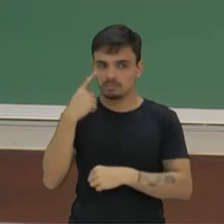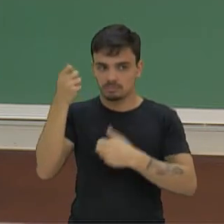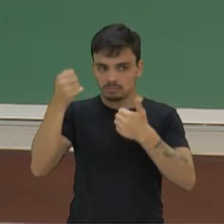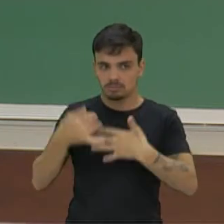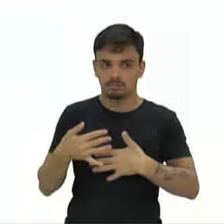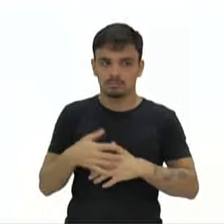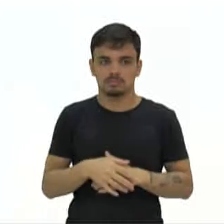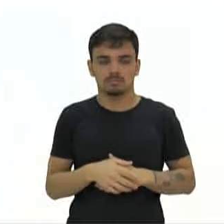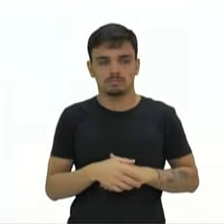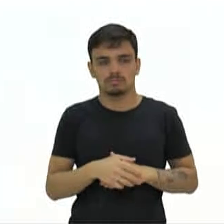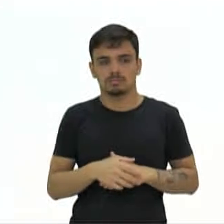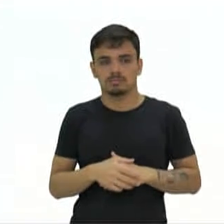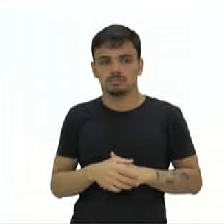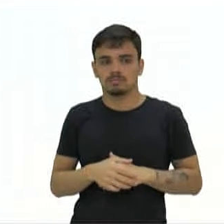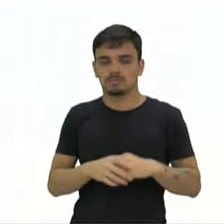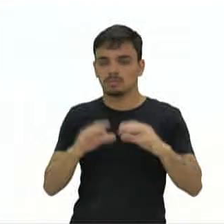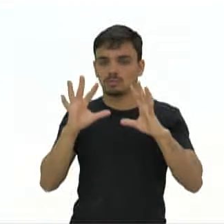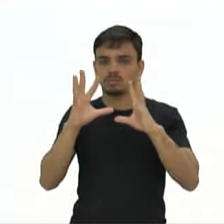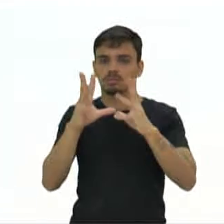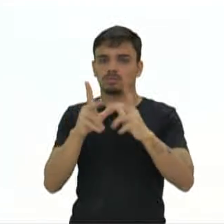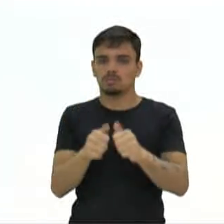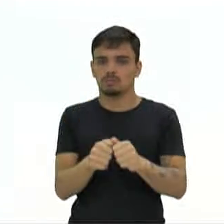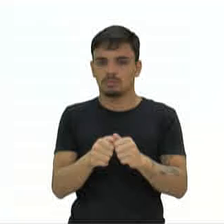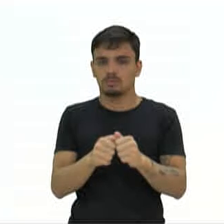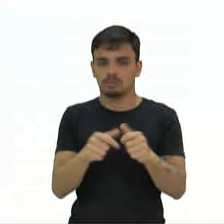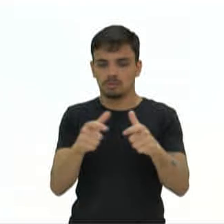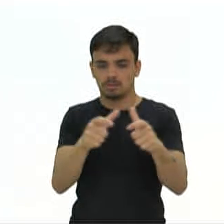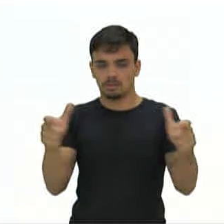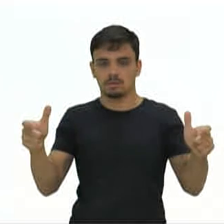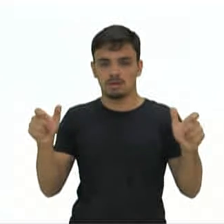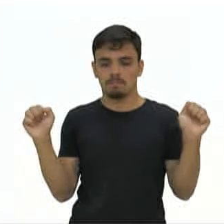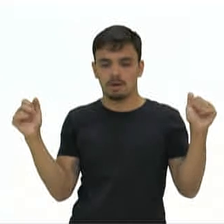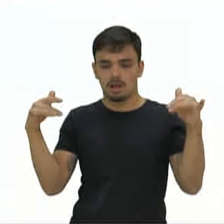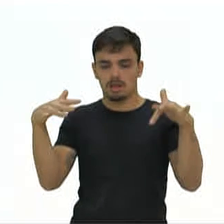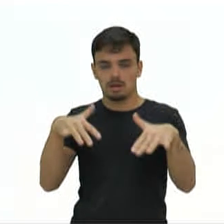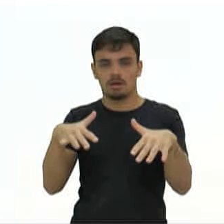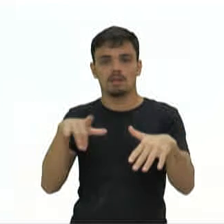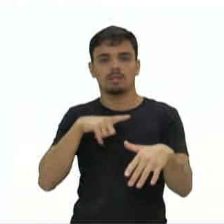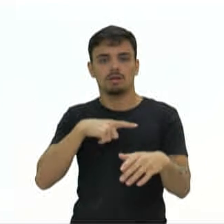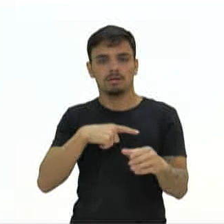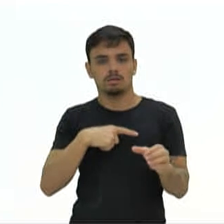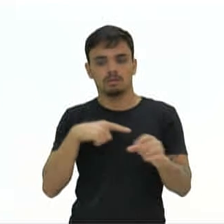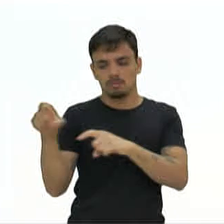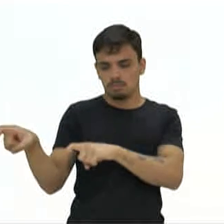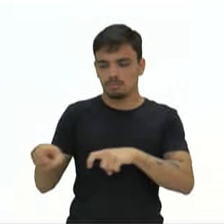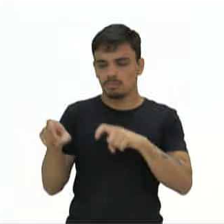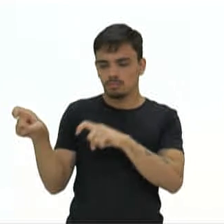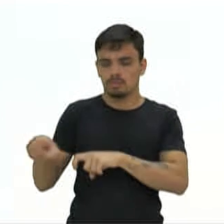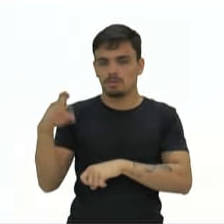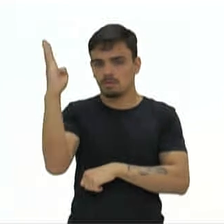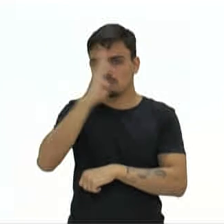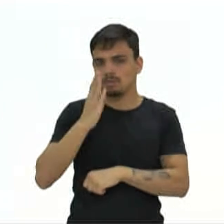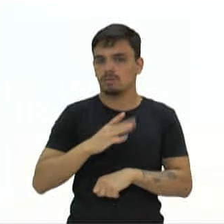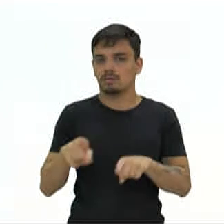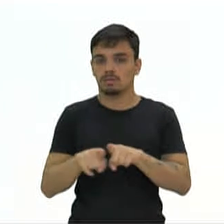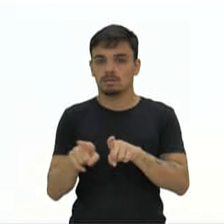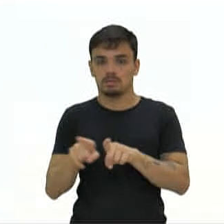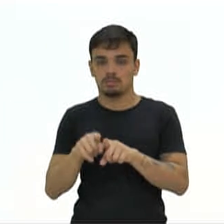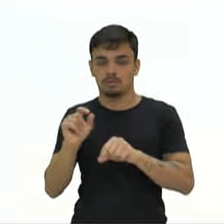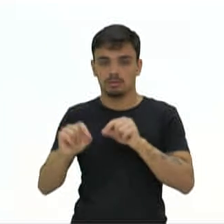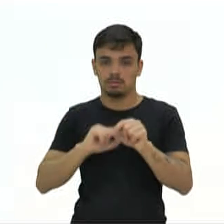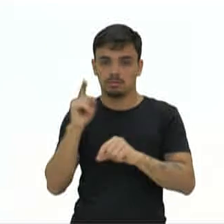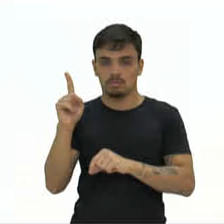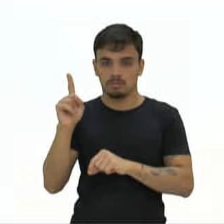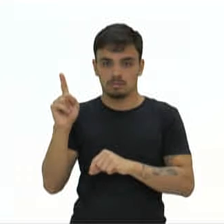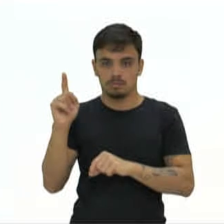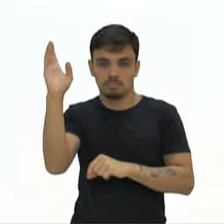o texto. Todas as grandes aglomerações urbanas situadas em sítios do Brasil tropical atlântico, fez uma descrição